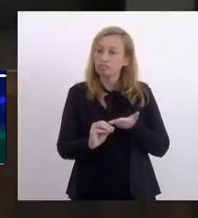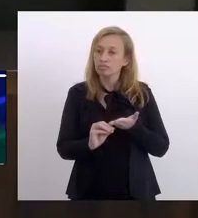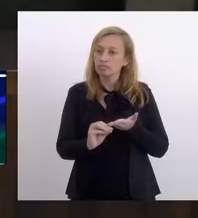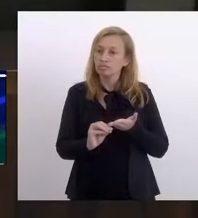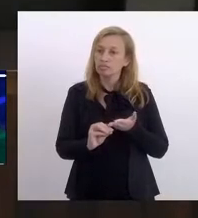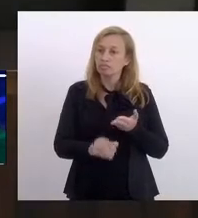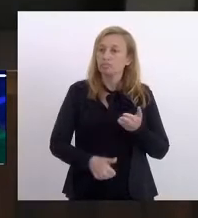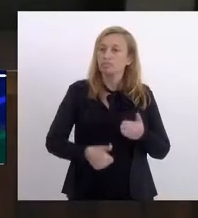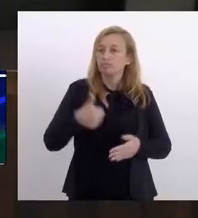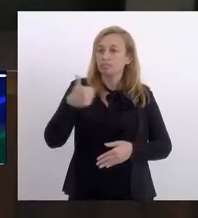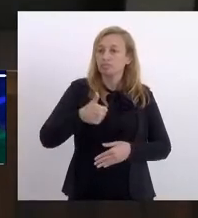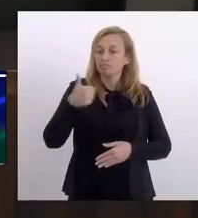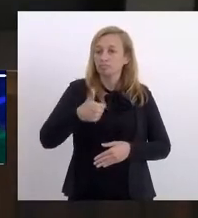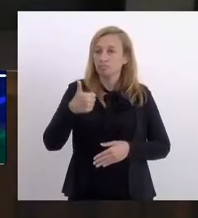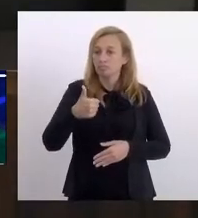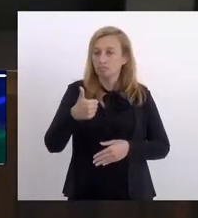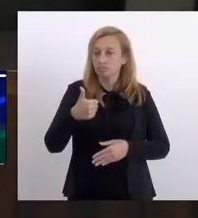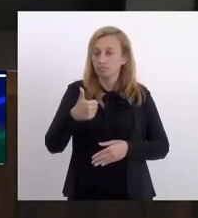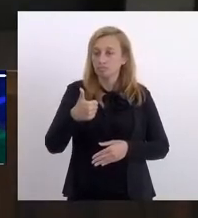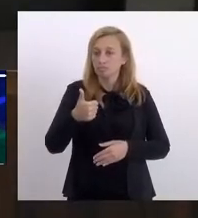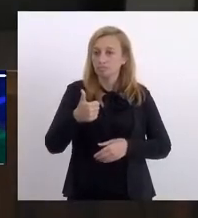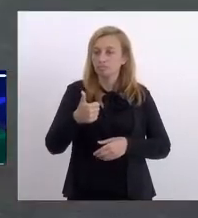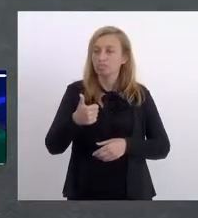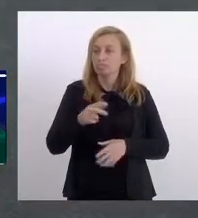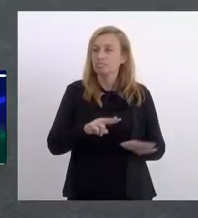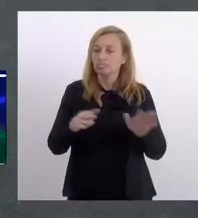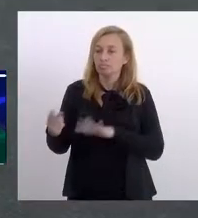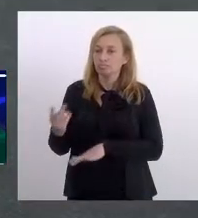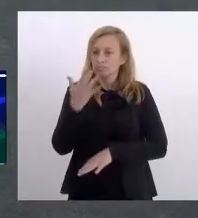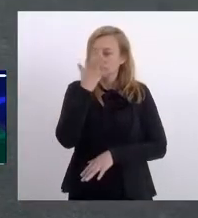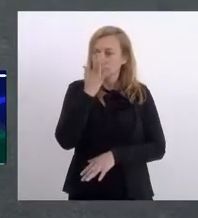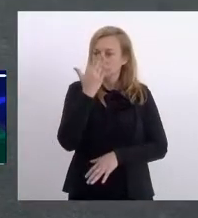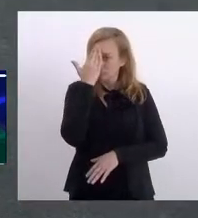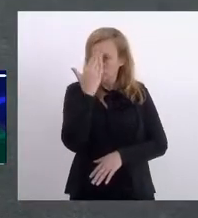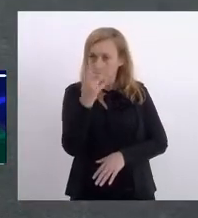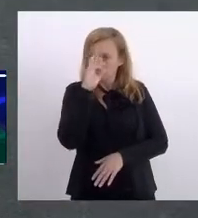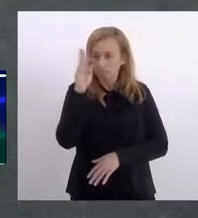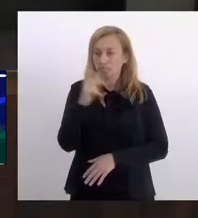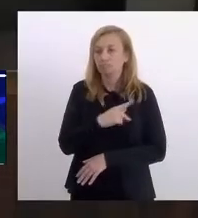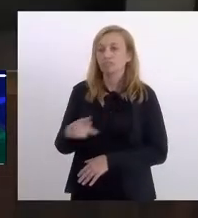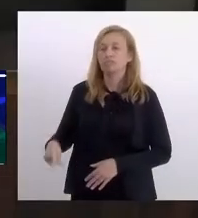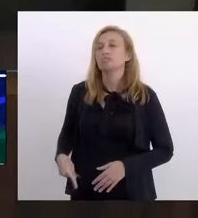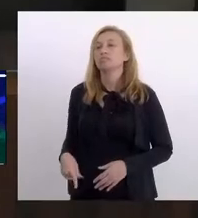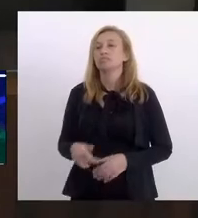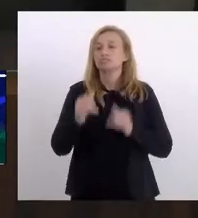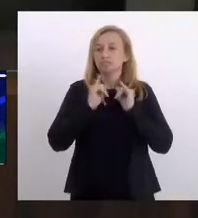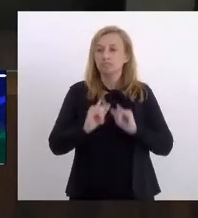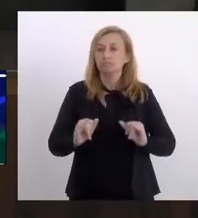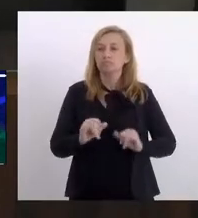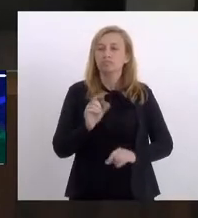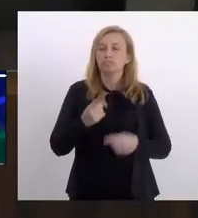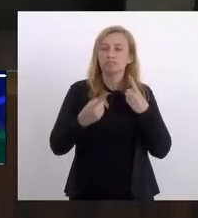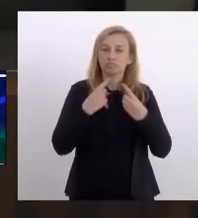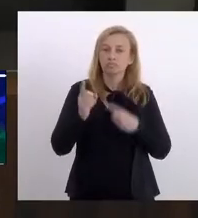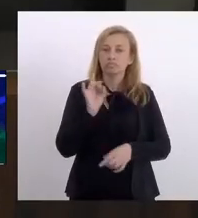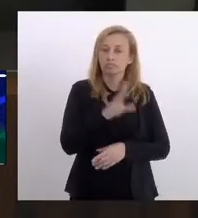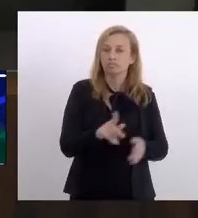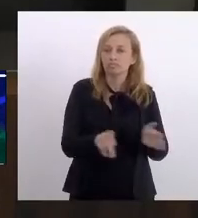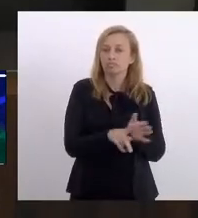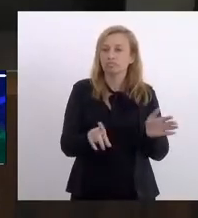Na primeira quinzena de fevereiro. Primeira quinzena de fevereiro. Okay. Muito obrigado, presidente. Ah. Anuncio em discussão única projeto de